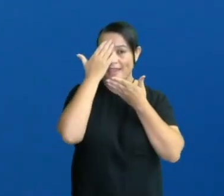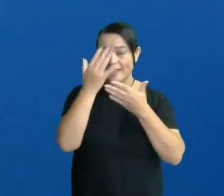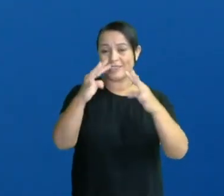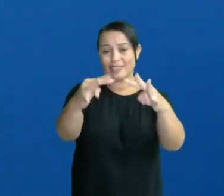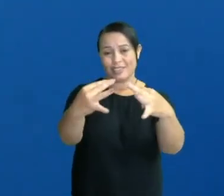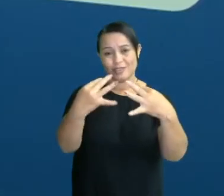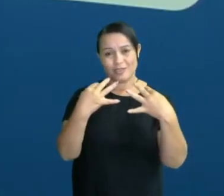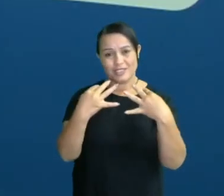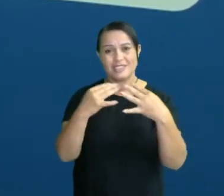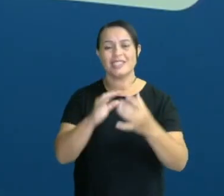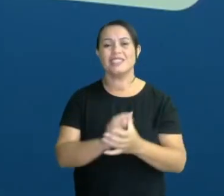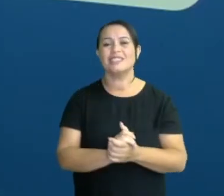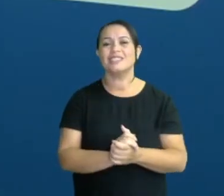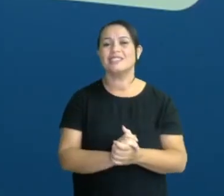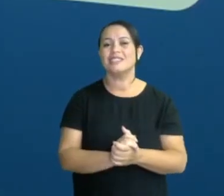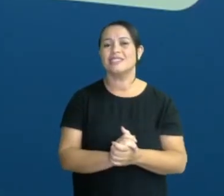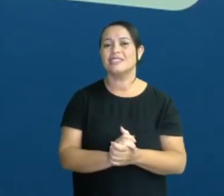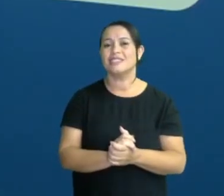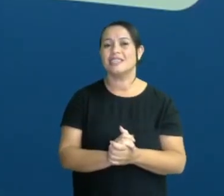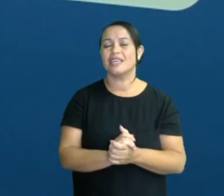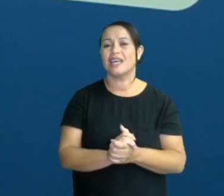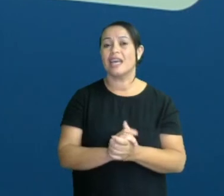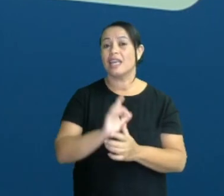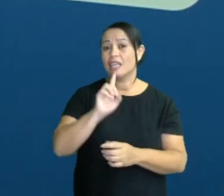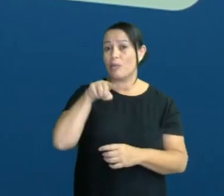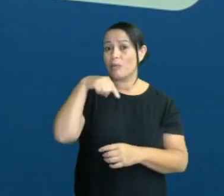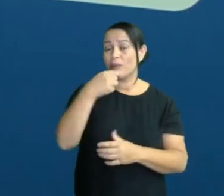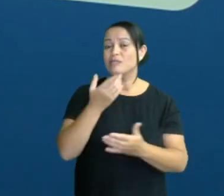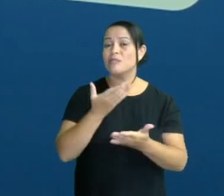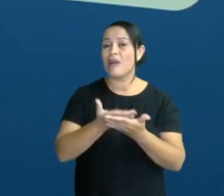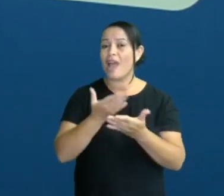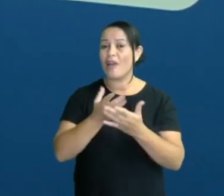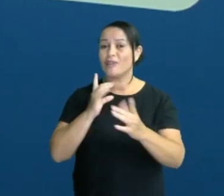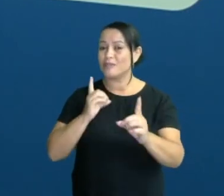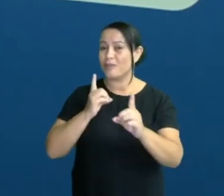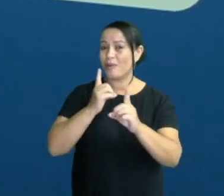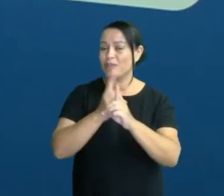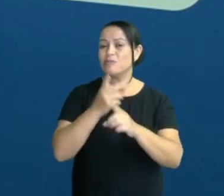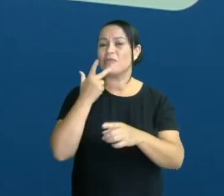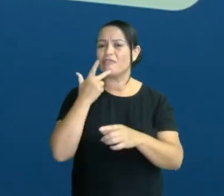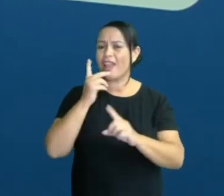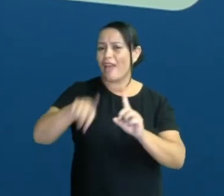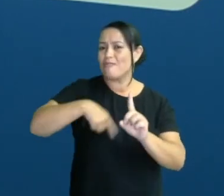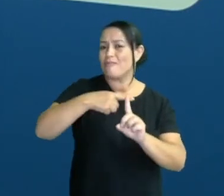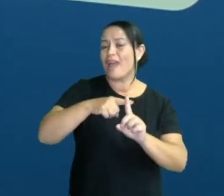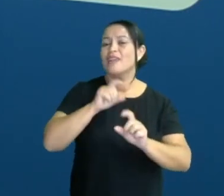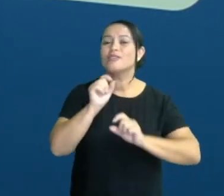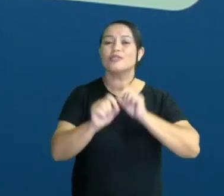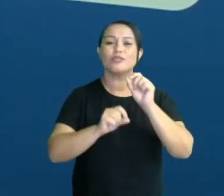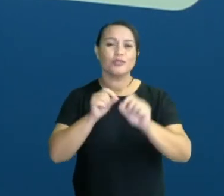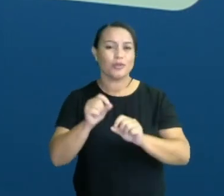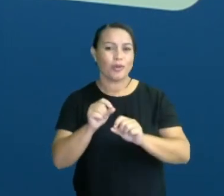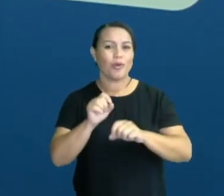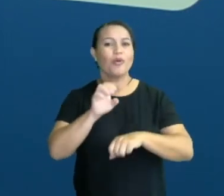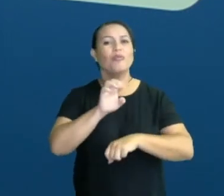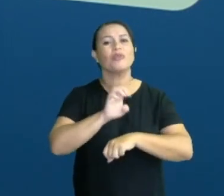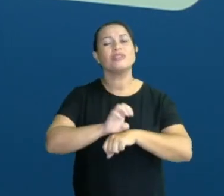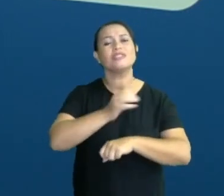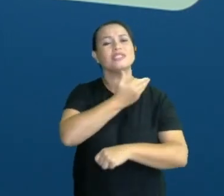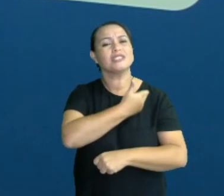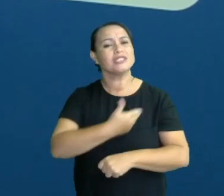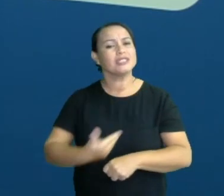atenção de vocês e numa próxima aula nos vemos para falar mais sobre Estado